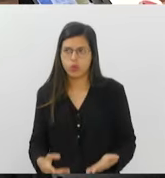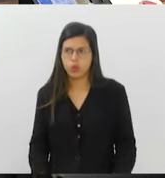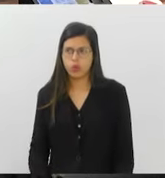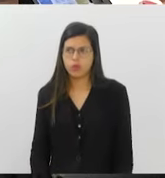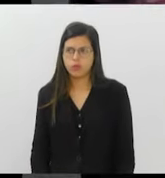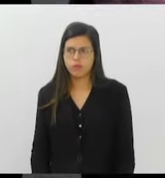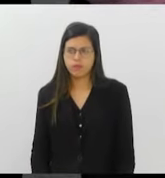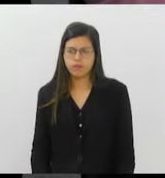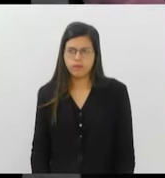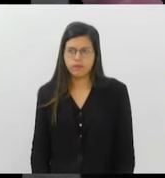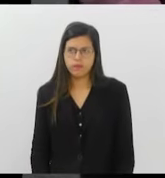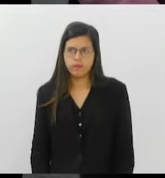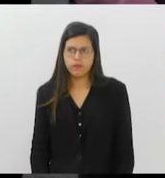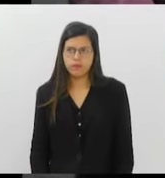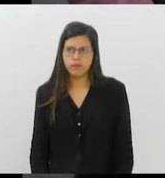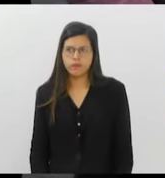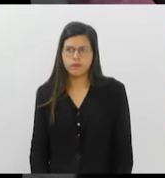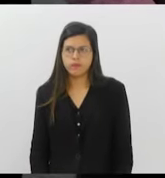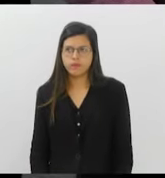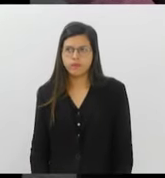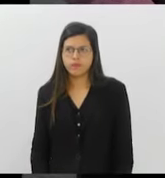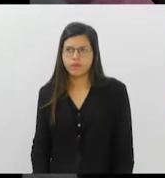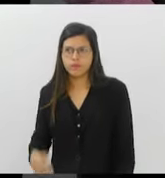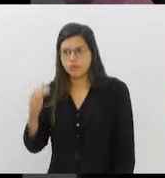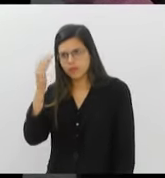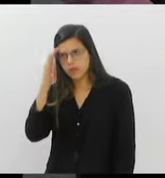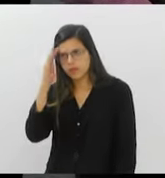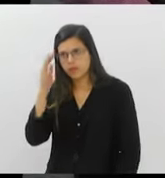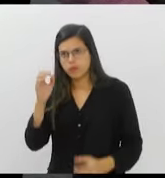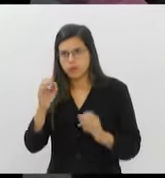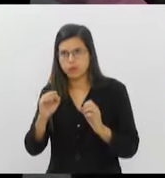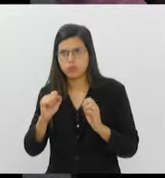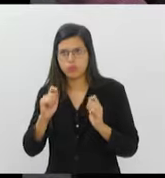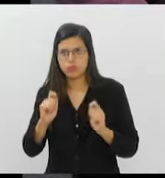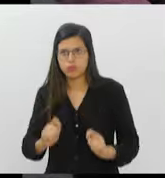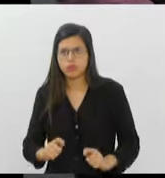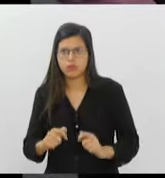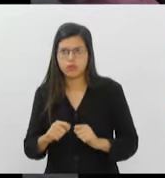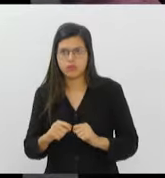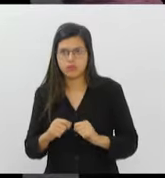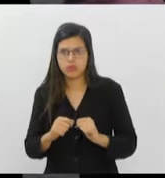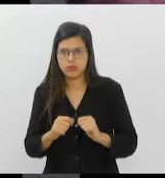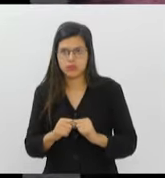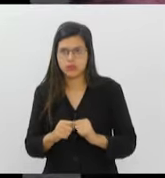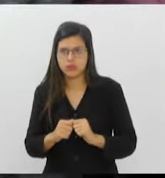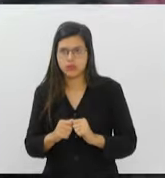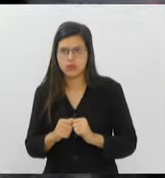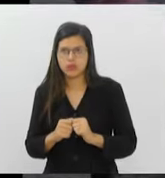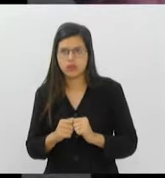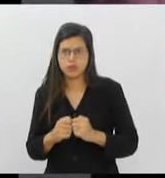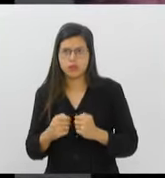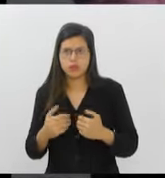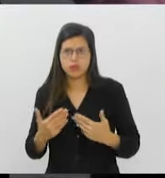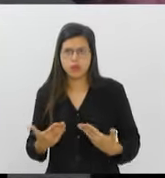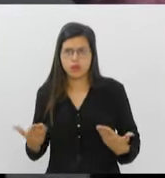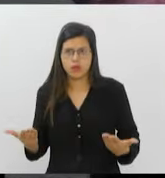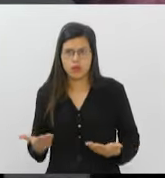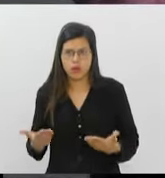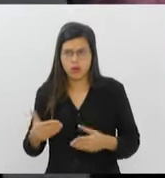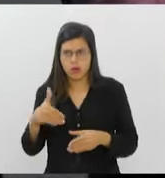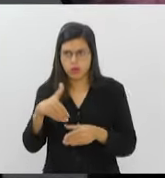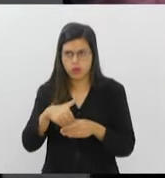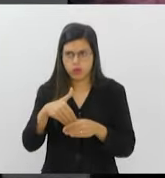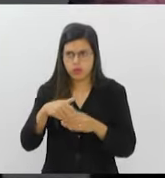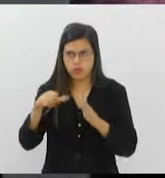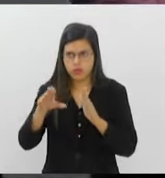Ao meu consenso, o entendimento é que é possível que seja feito dessa forma. Então, agora vai passar a ser votada esta emenda